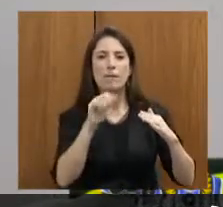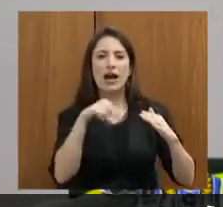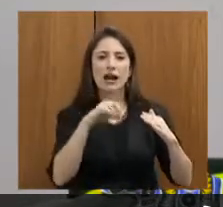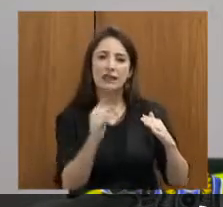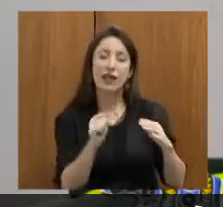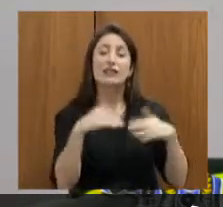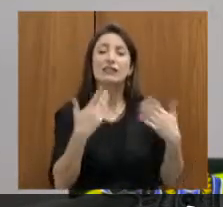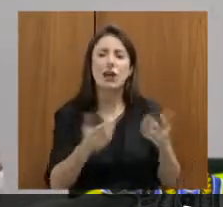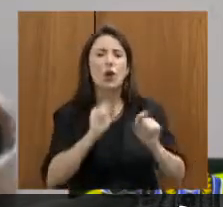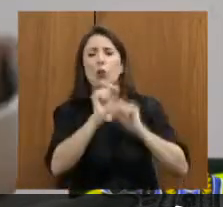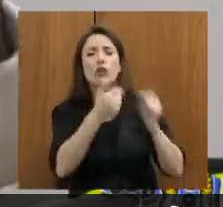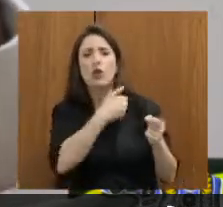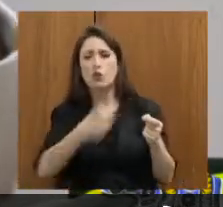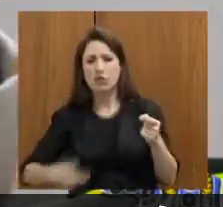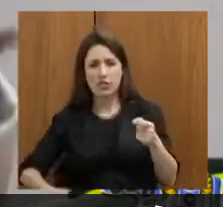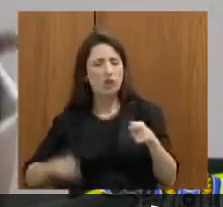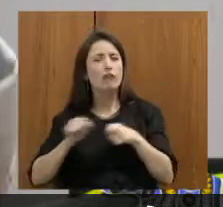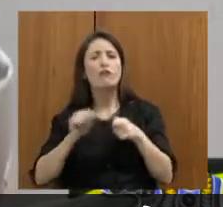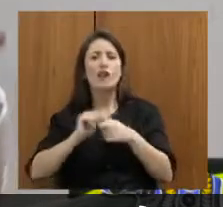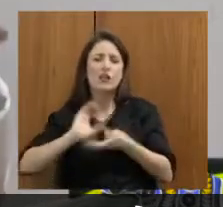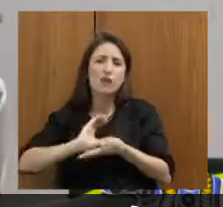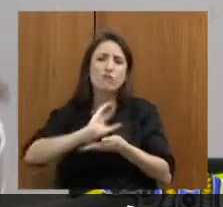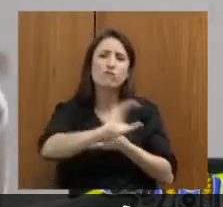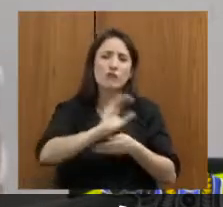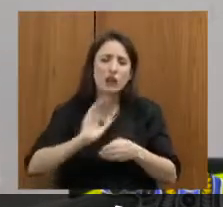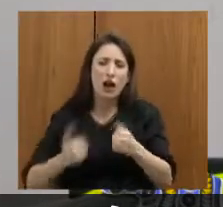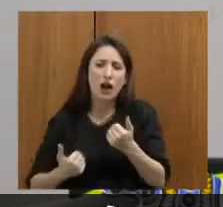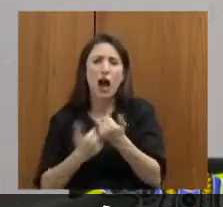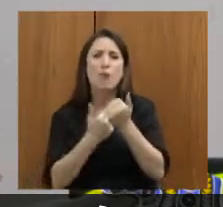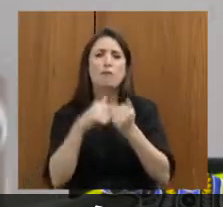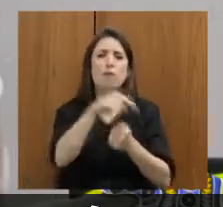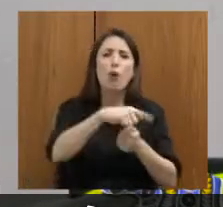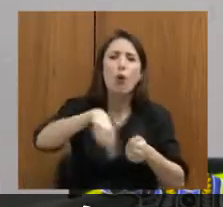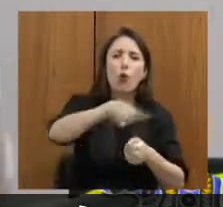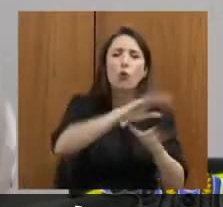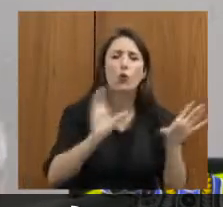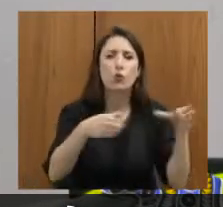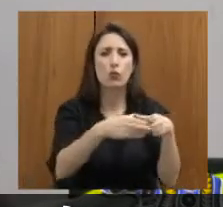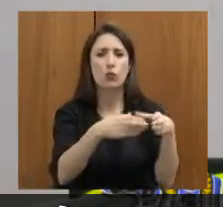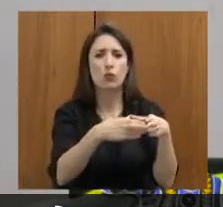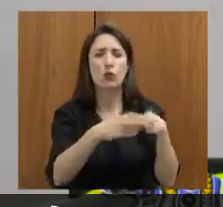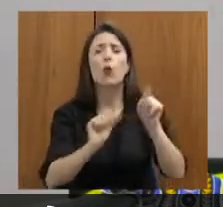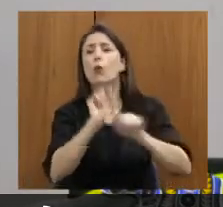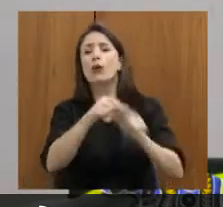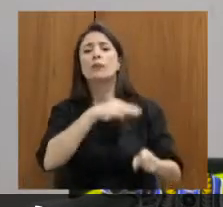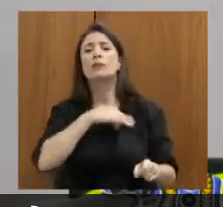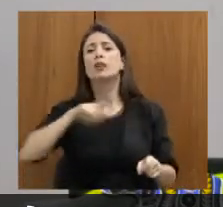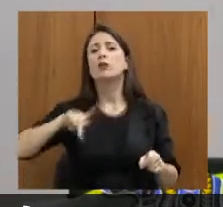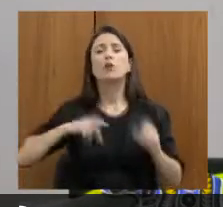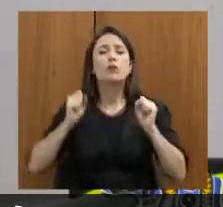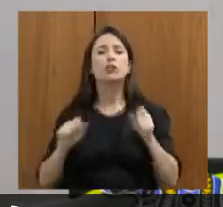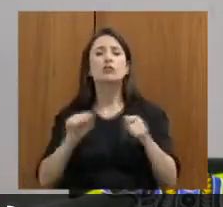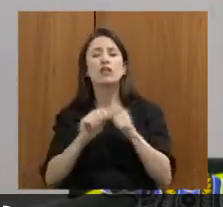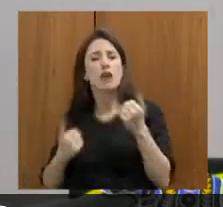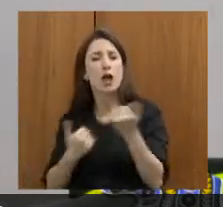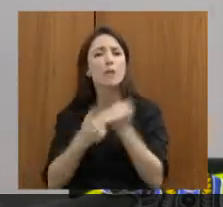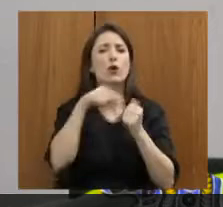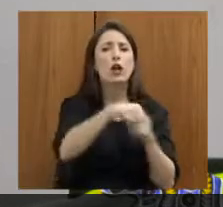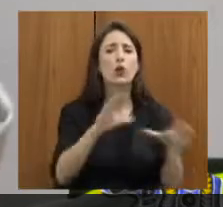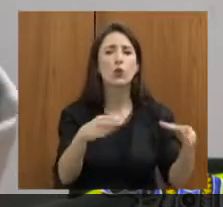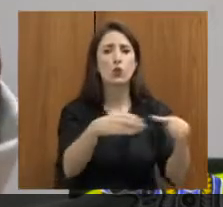atender esse grupo O que que o ministério público pode fazer para ajudar esse grupo o que